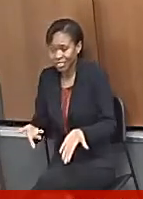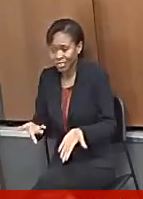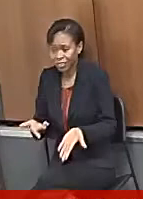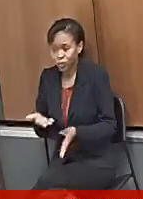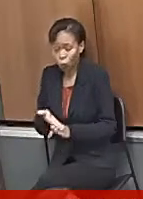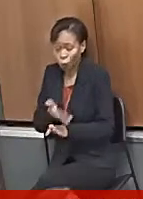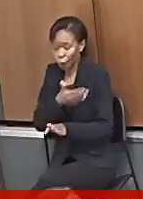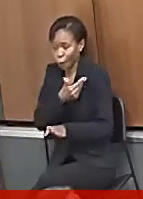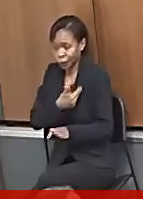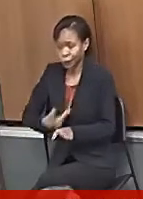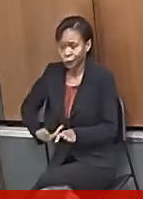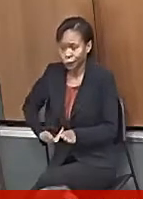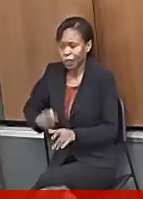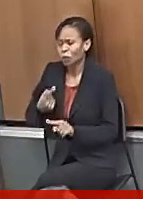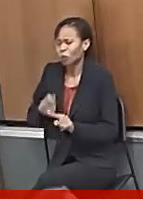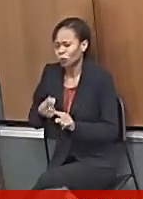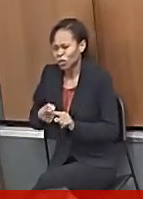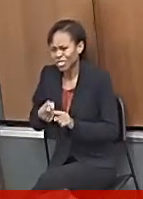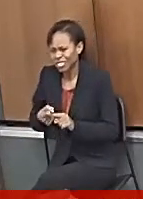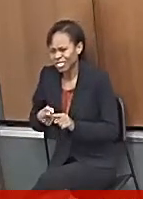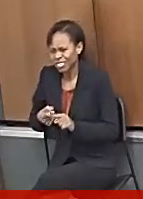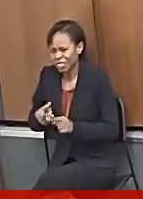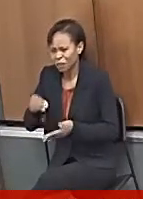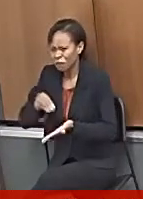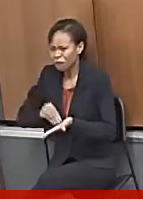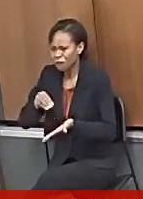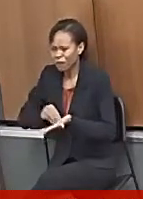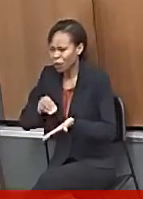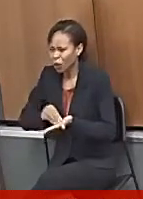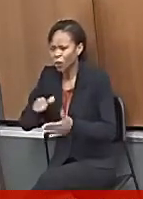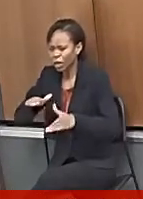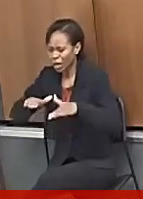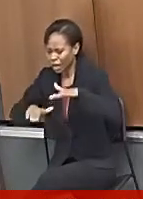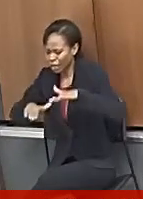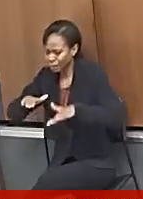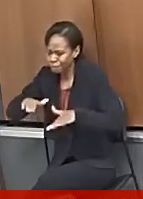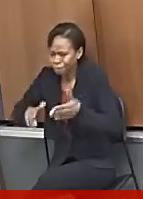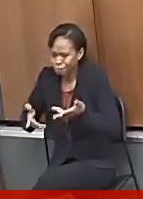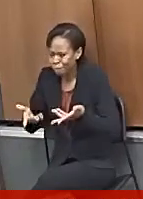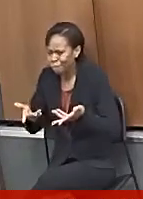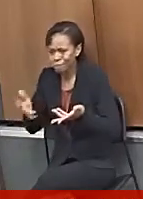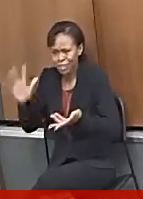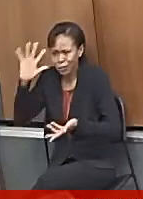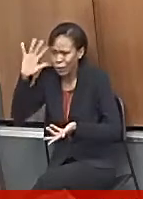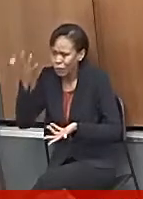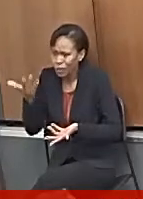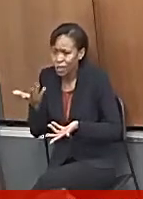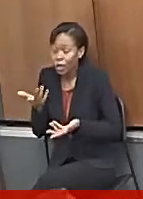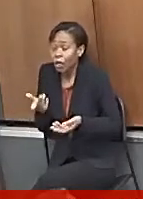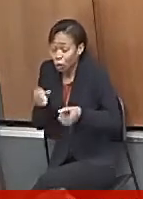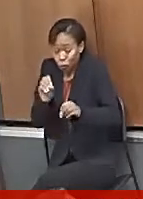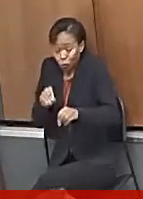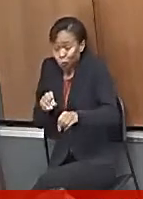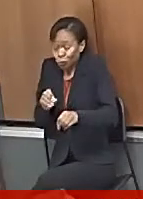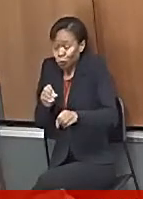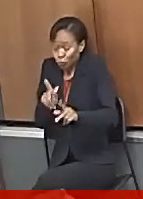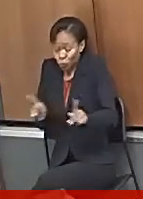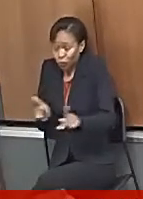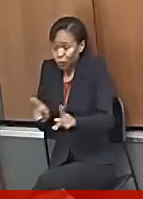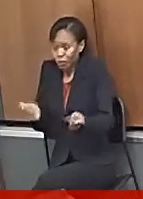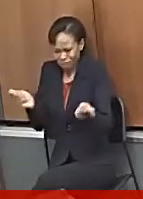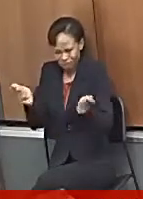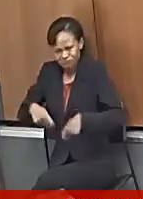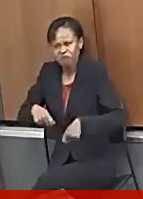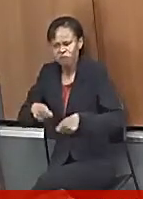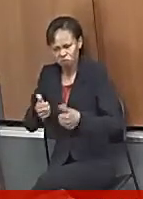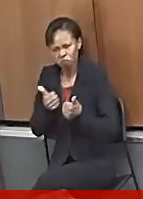por que houve esse desequilíbrio com professores realmente se competentes pessoas já